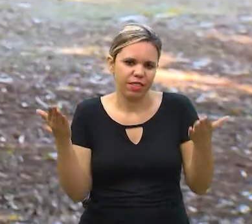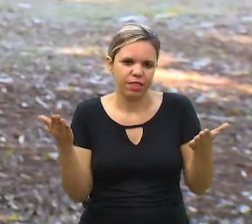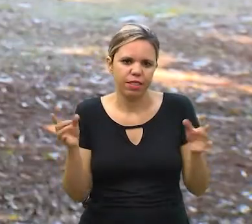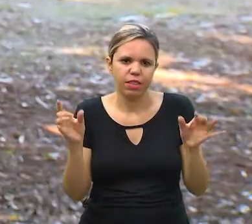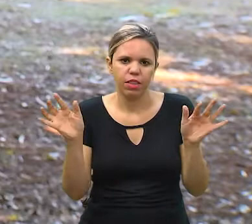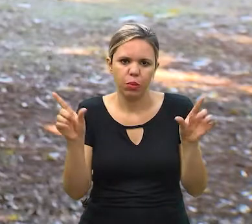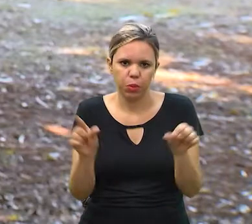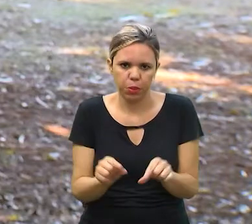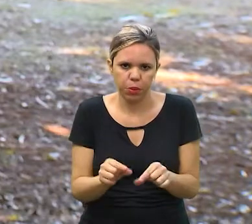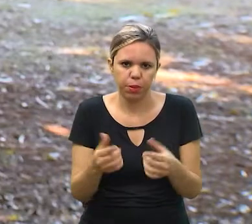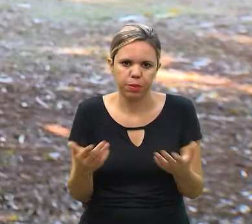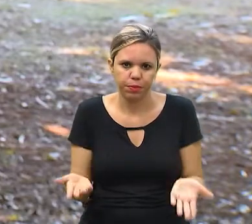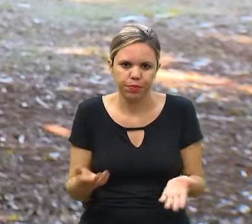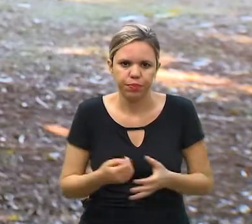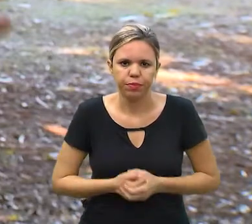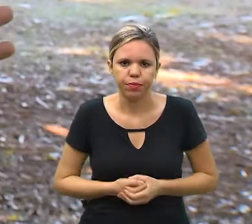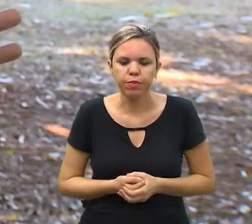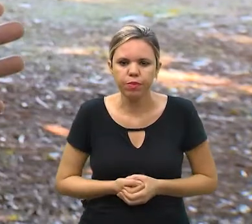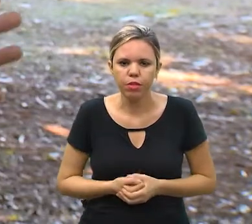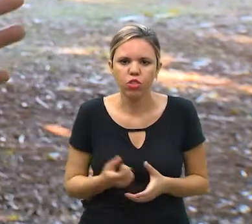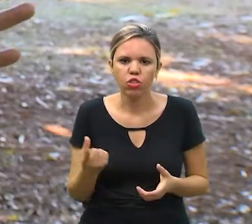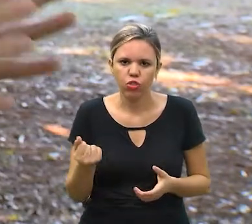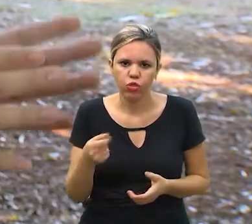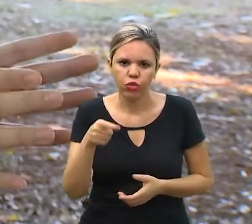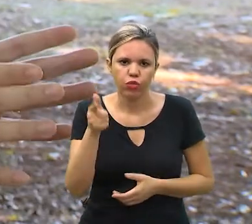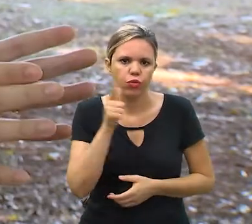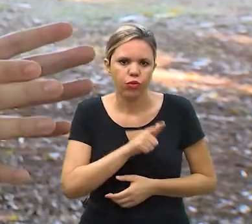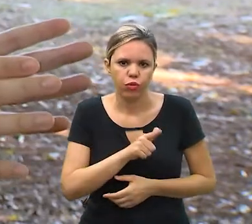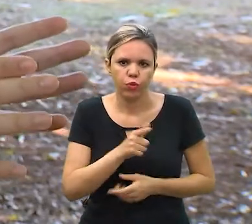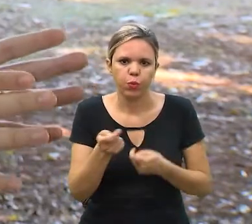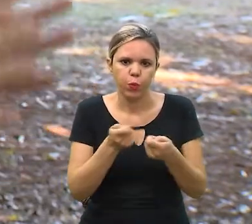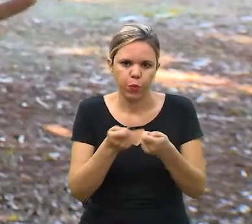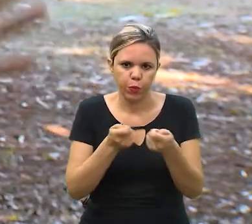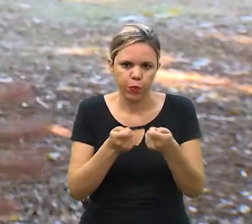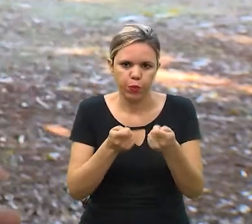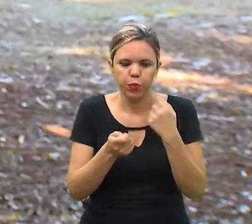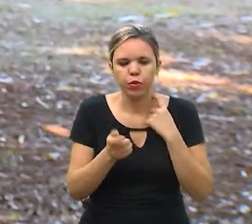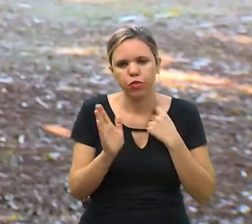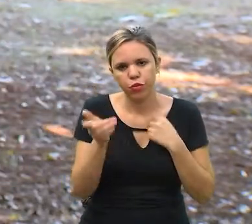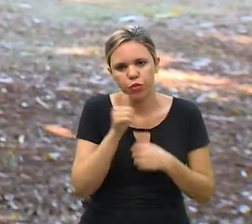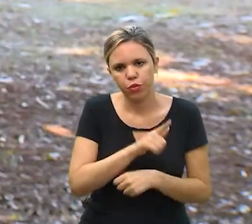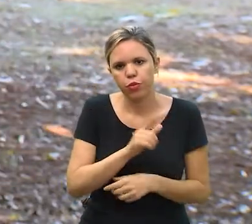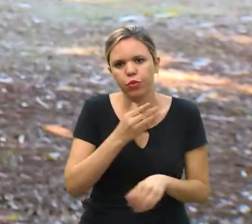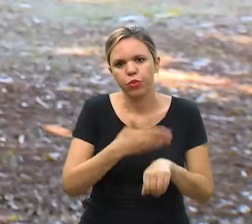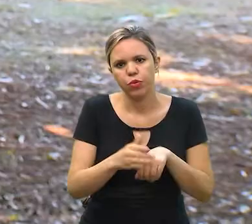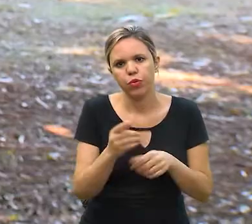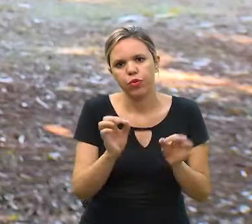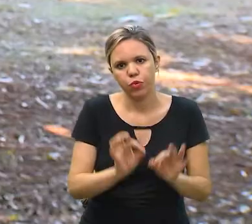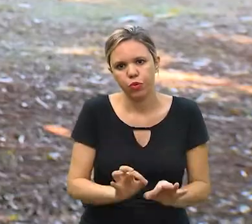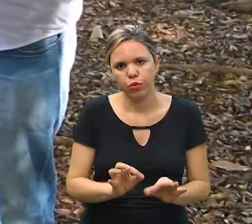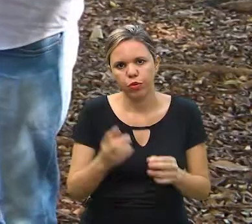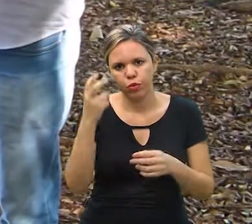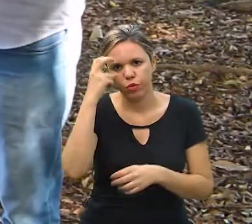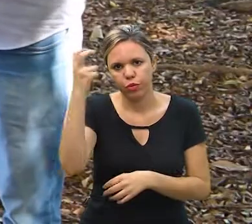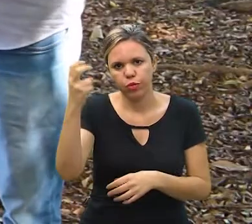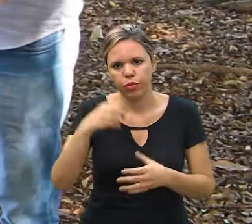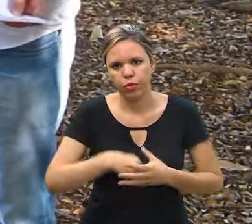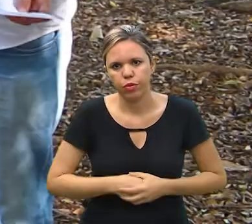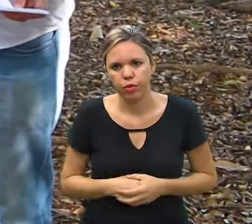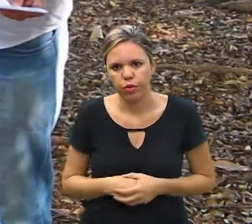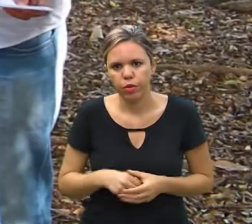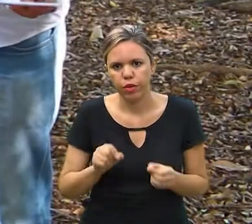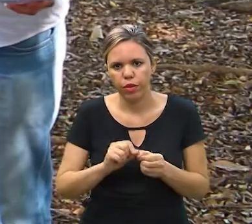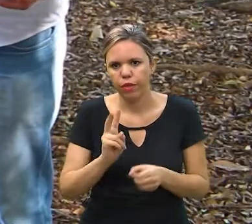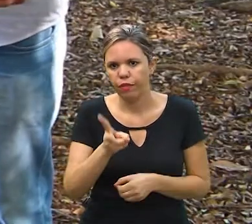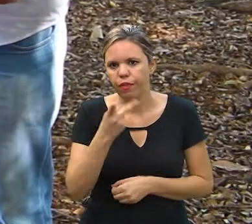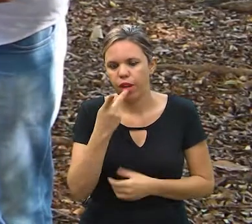cai consideravelmente. E aí esse dinheiro que você consegue economizar, você já consegue aplicar de uma forma mais inteligente. É o que a gente